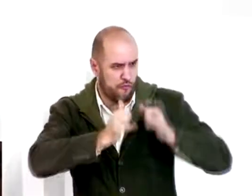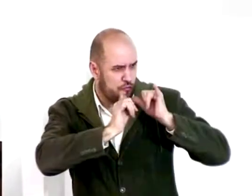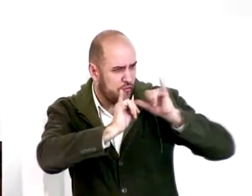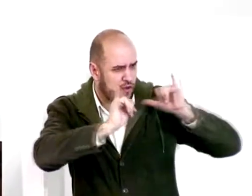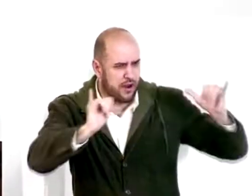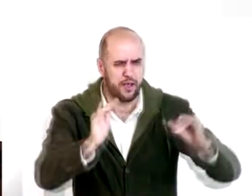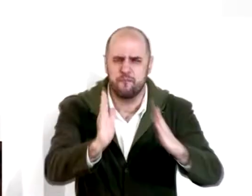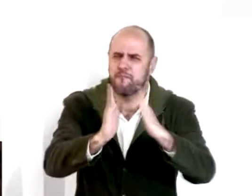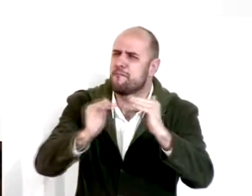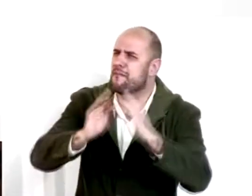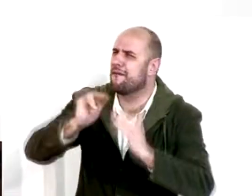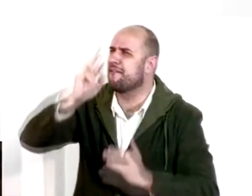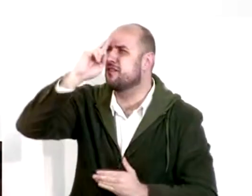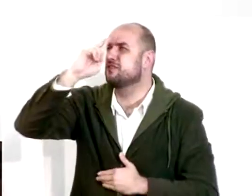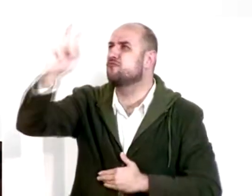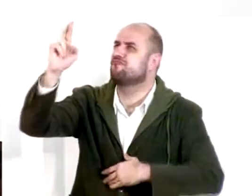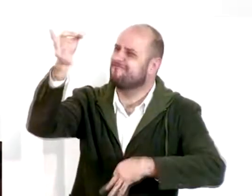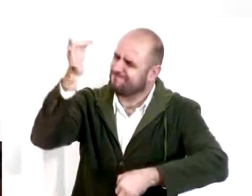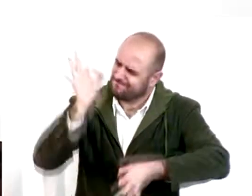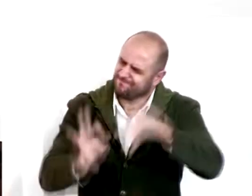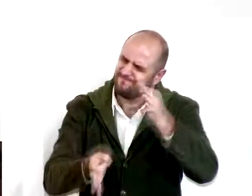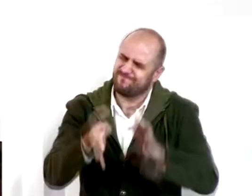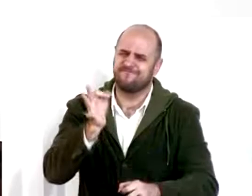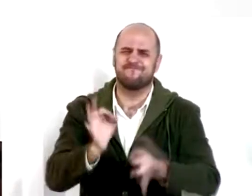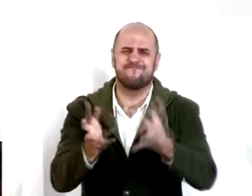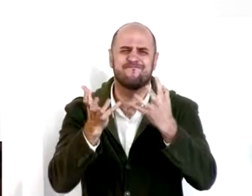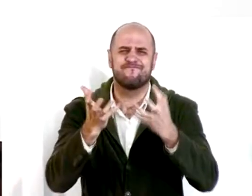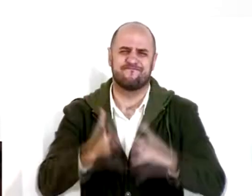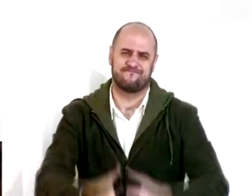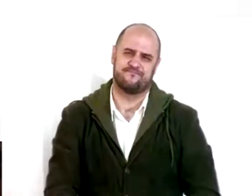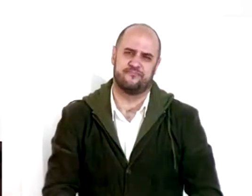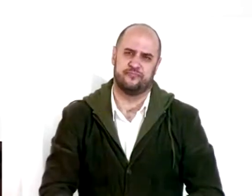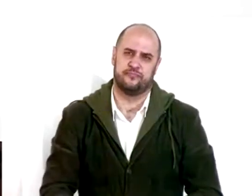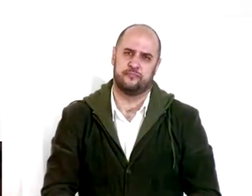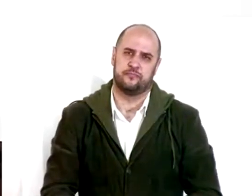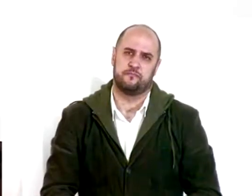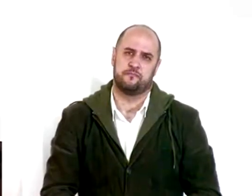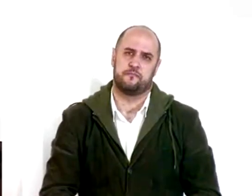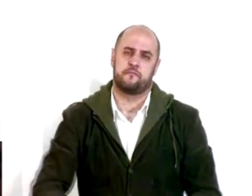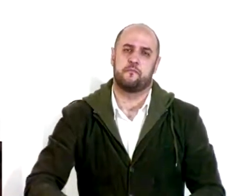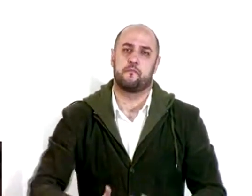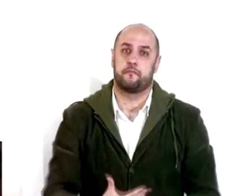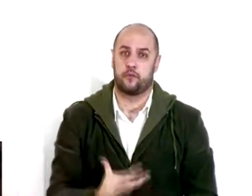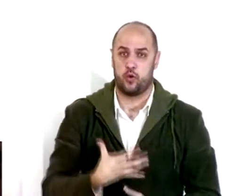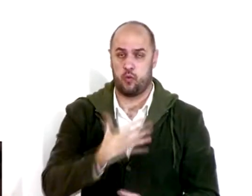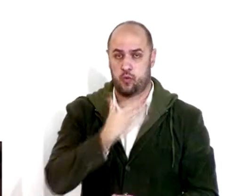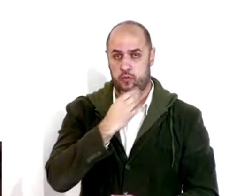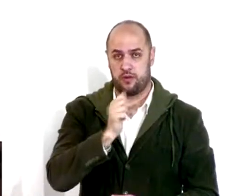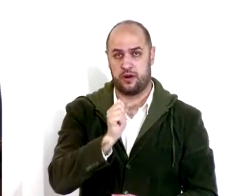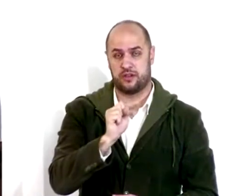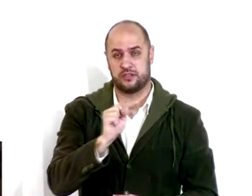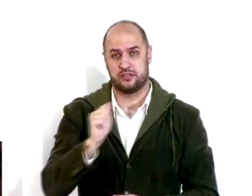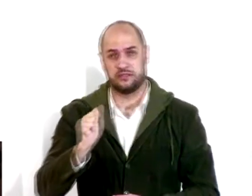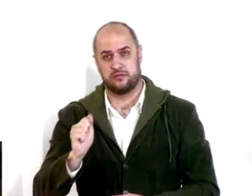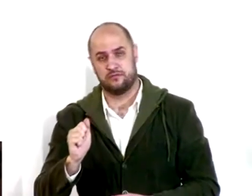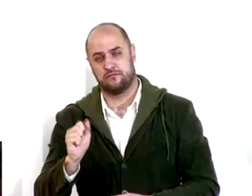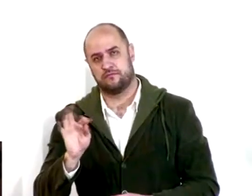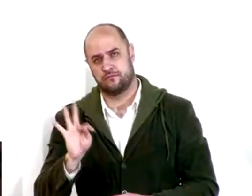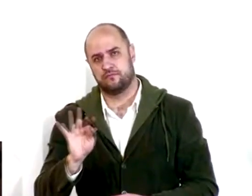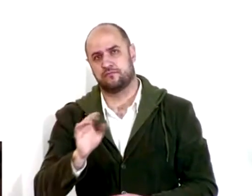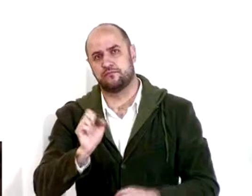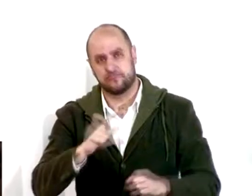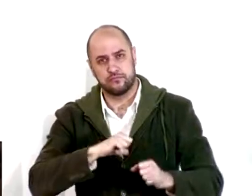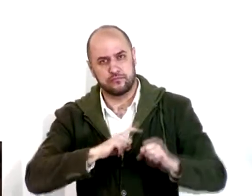Senhor por justiça. Essa é uma característica muito forte em Asaf. Vejamos alguns salmos. Você